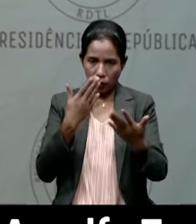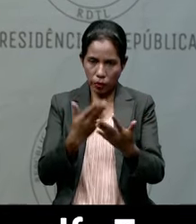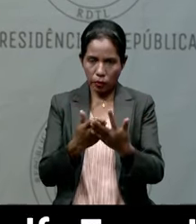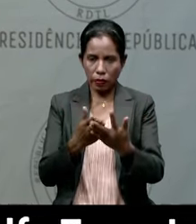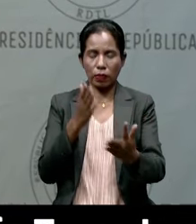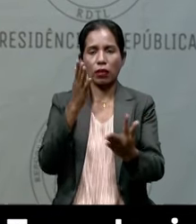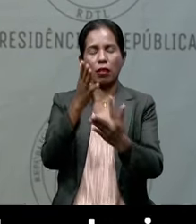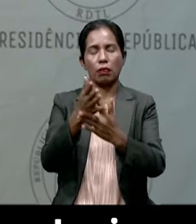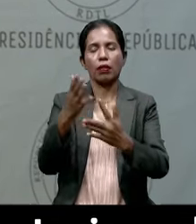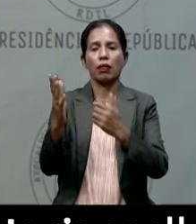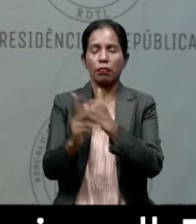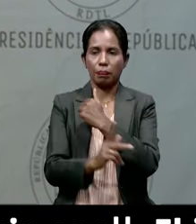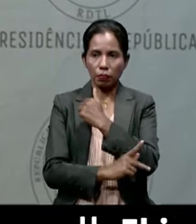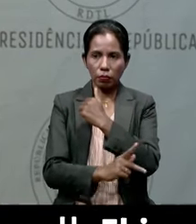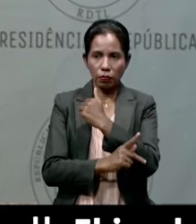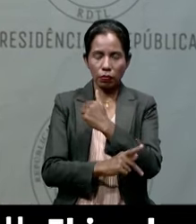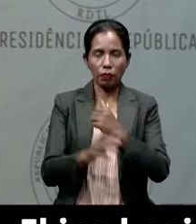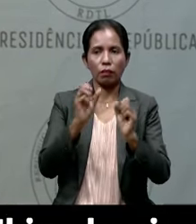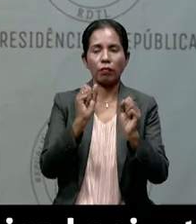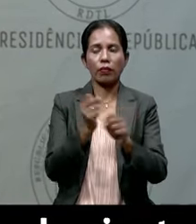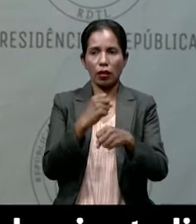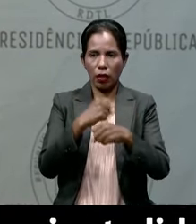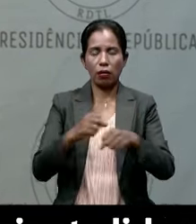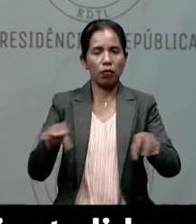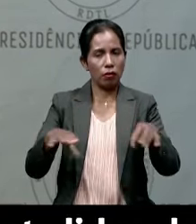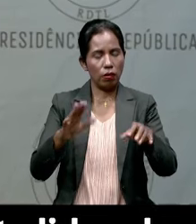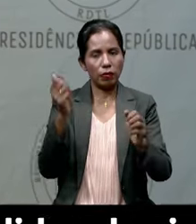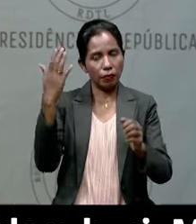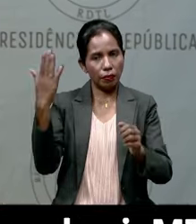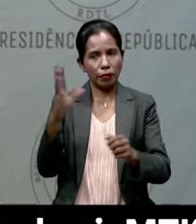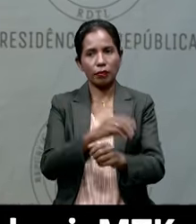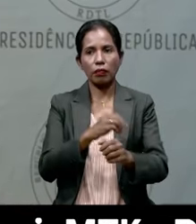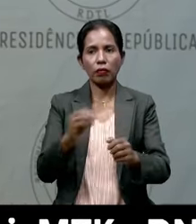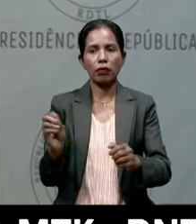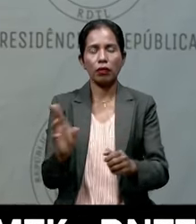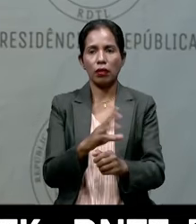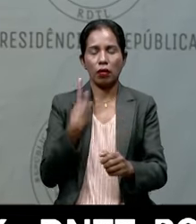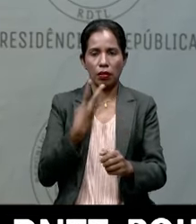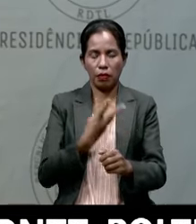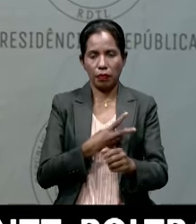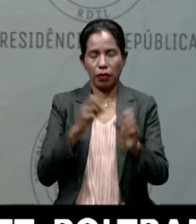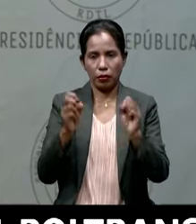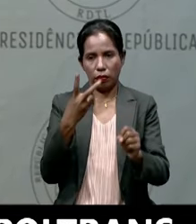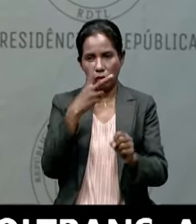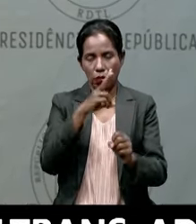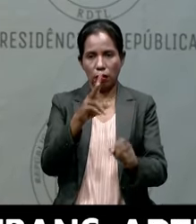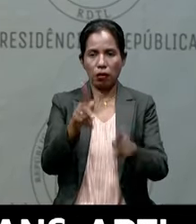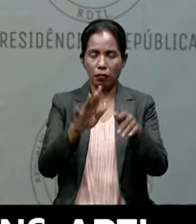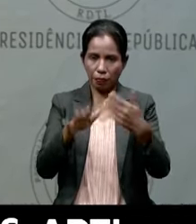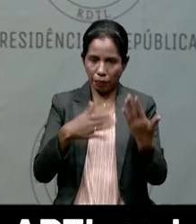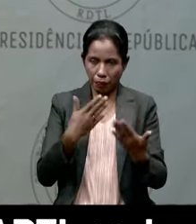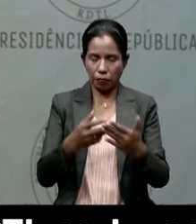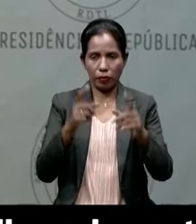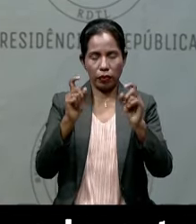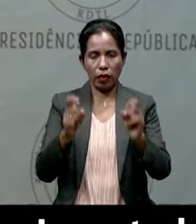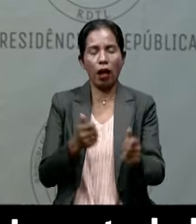sem desacompanhadas, sem, estavam também elas próprias um pouco à mercê de pessoas, até